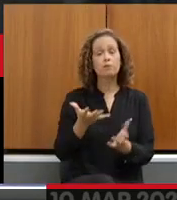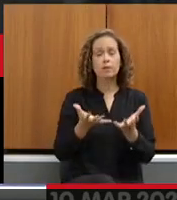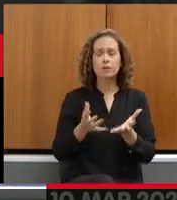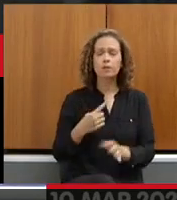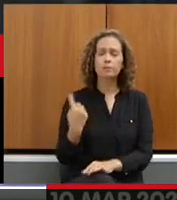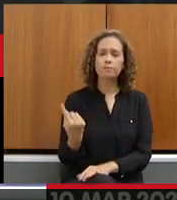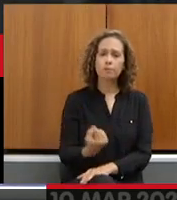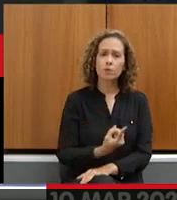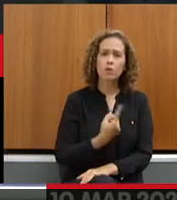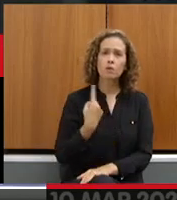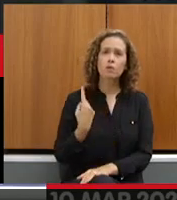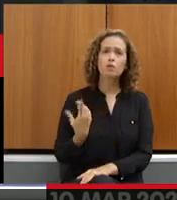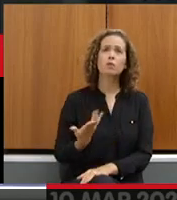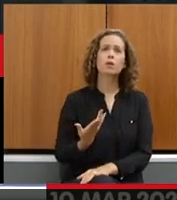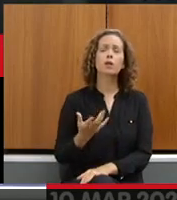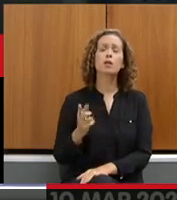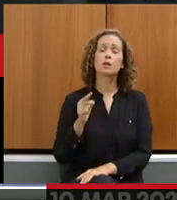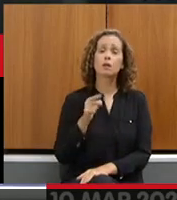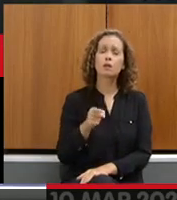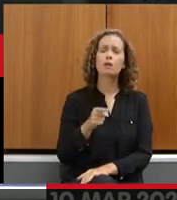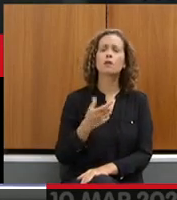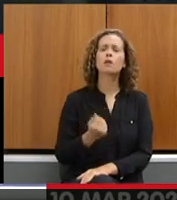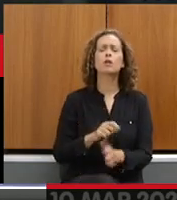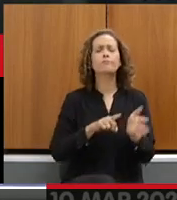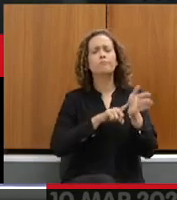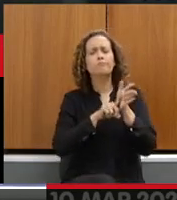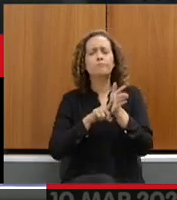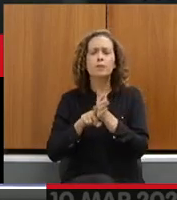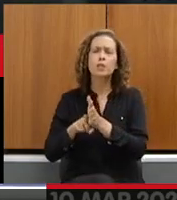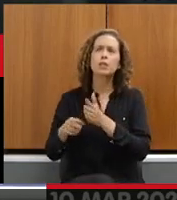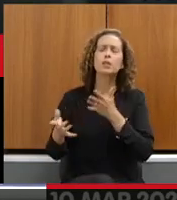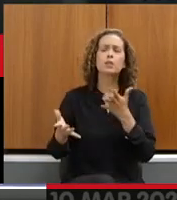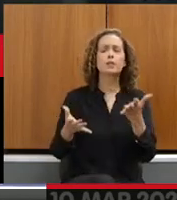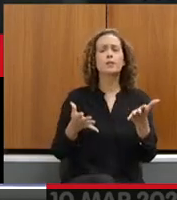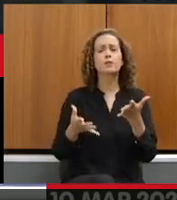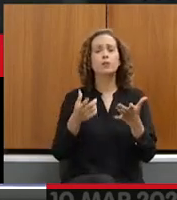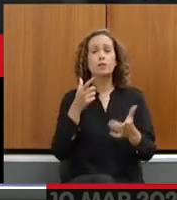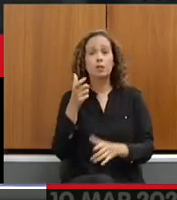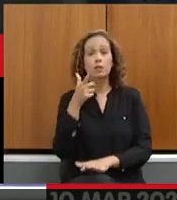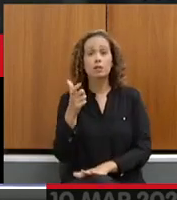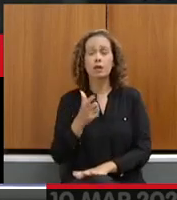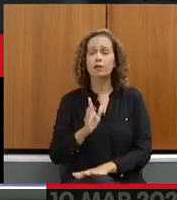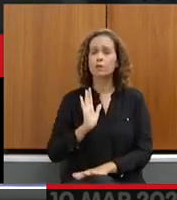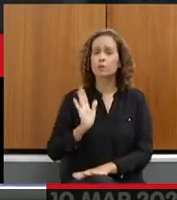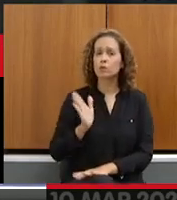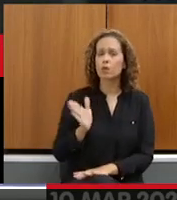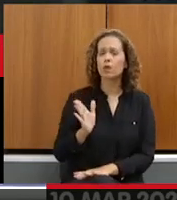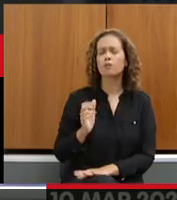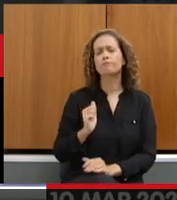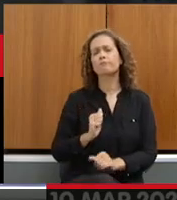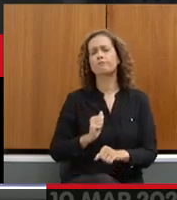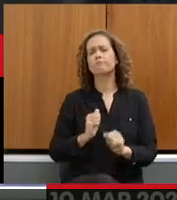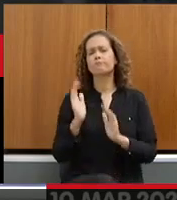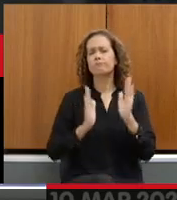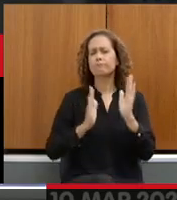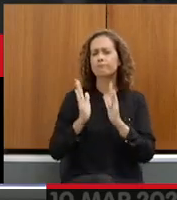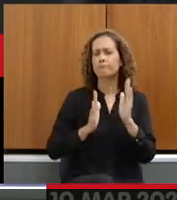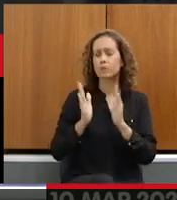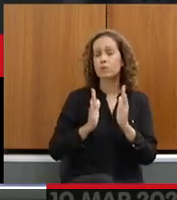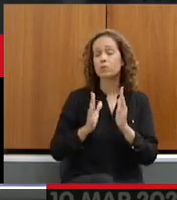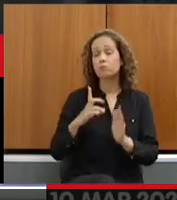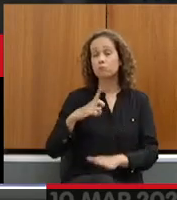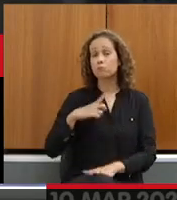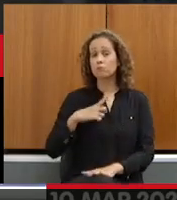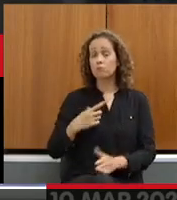inserir-se naquela consulta que nós estávamos fazendo de interessado então era um momento diverso do que nós temos